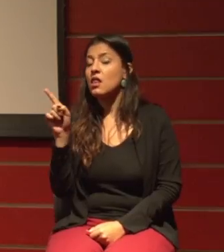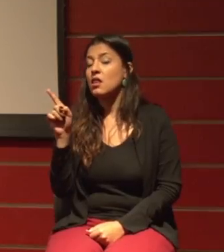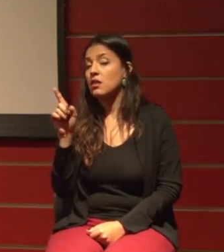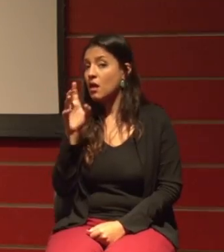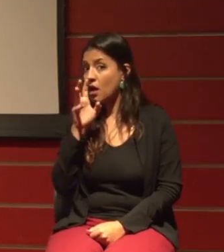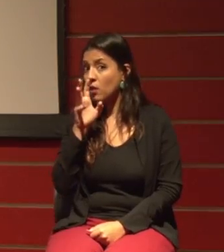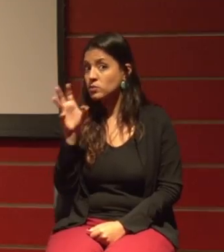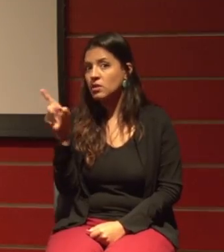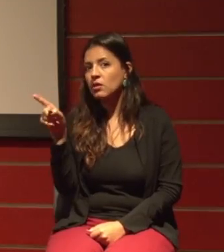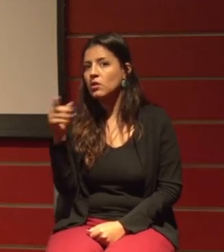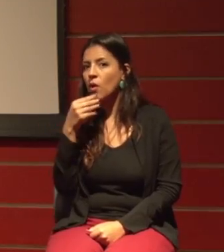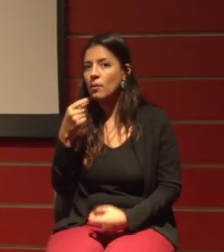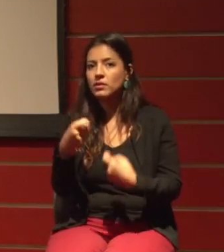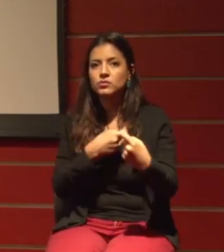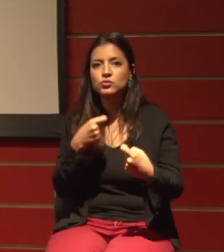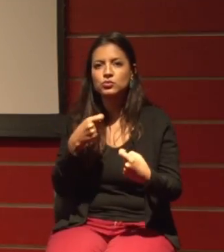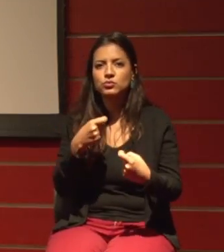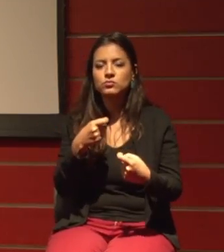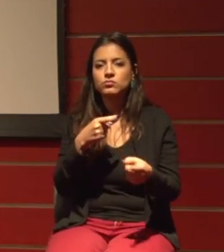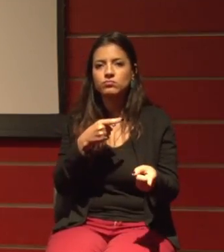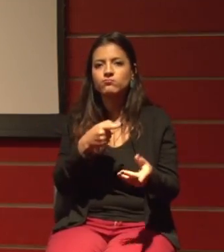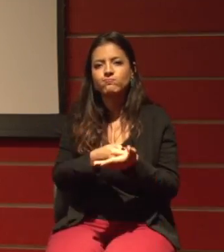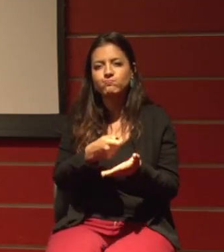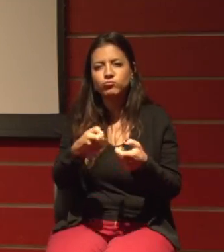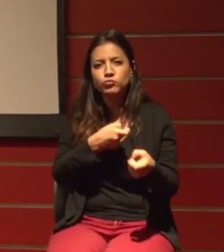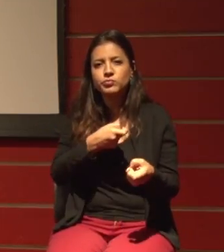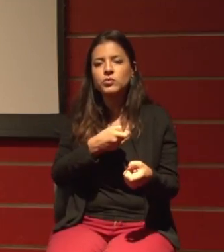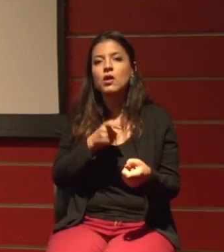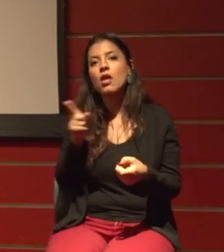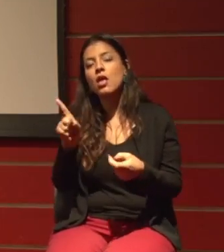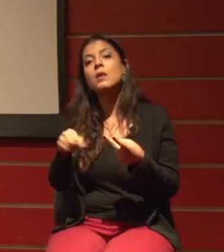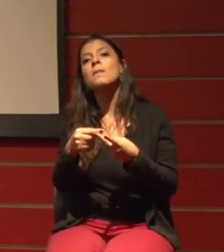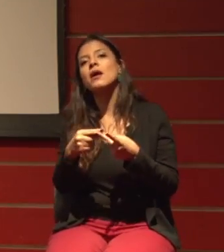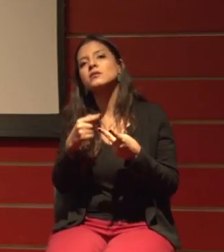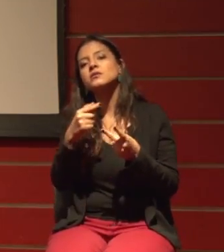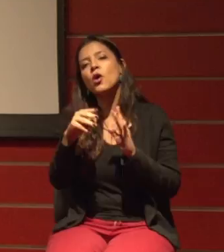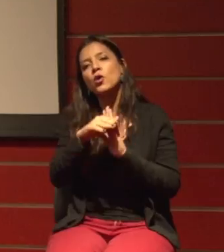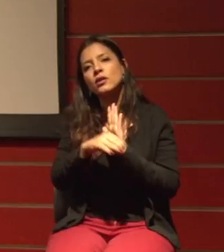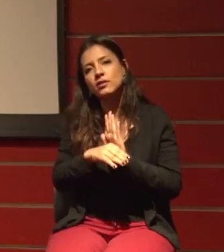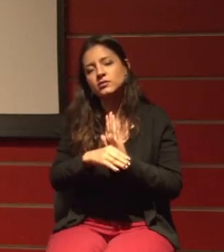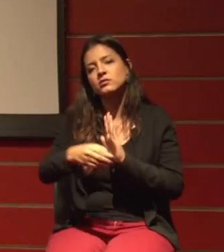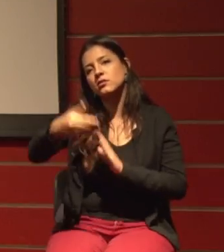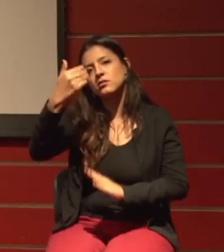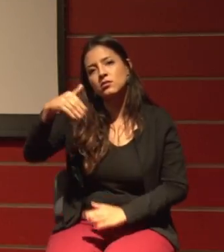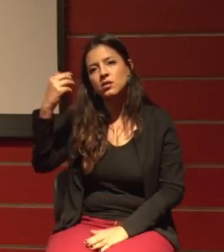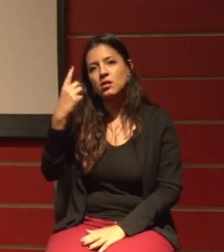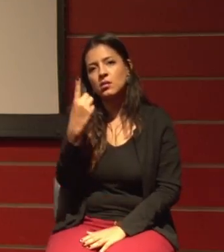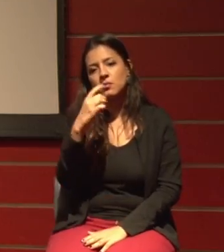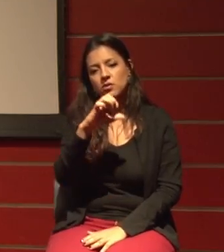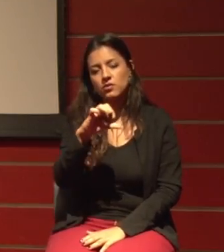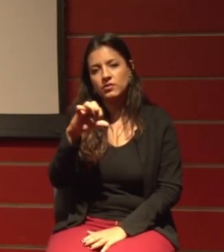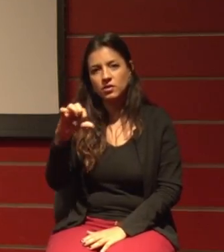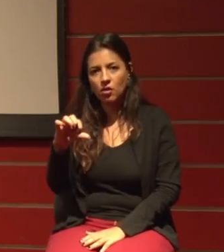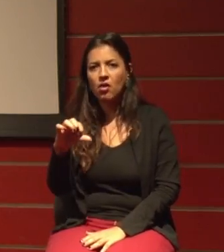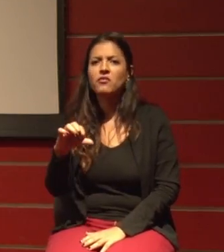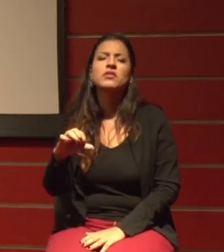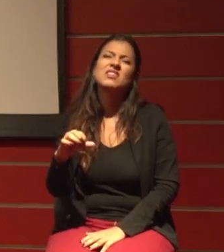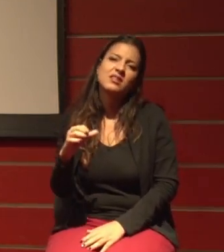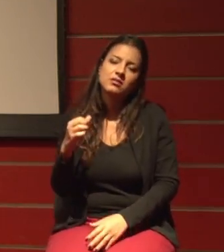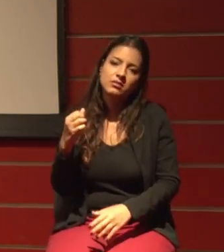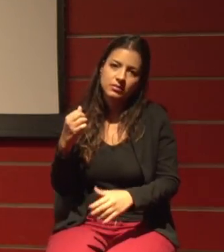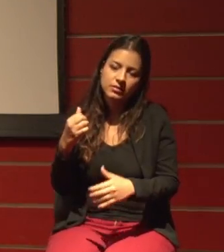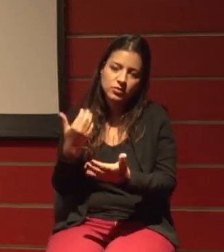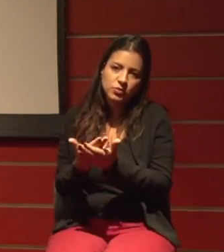né ele e e o o que o roteirista do filme né isso em 99 quando ele tava na universidade